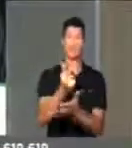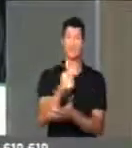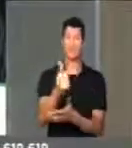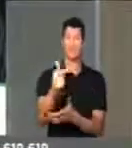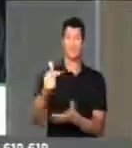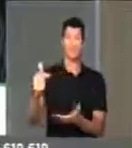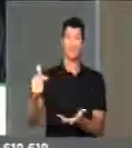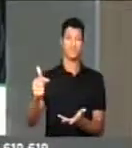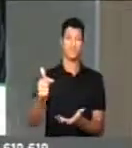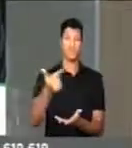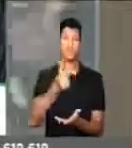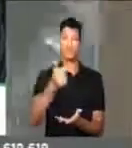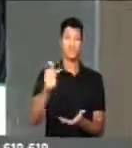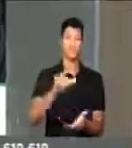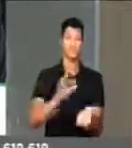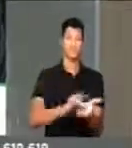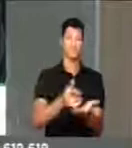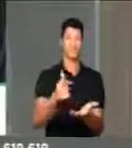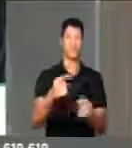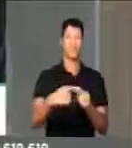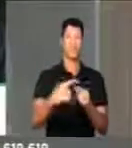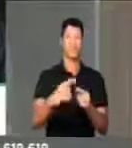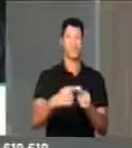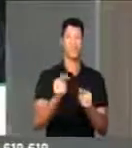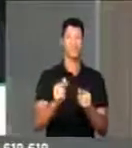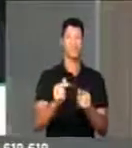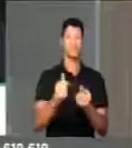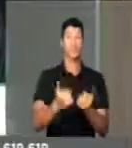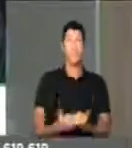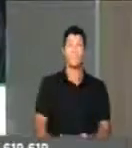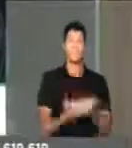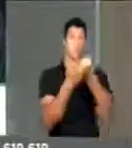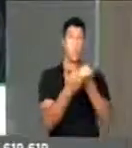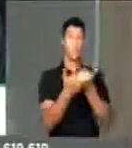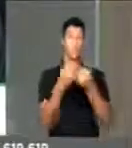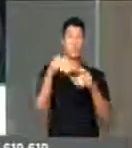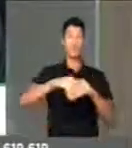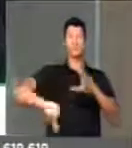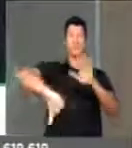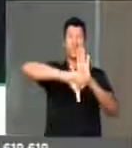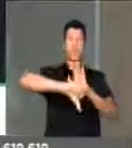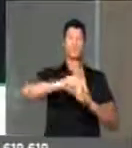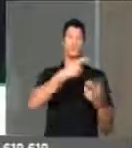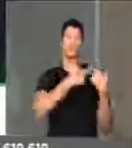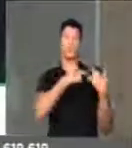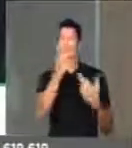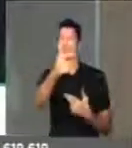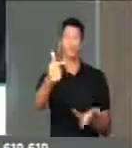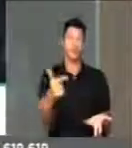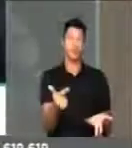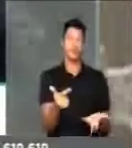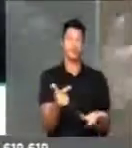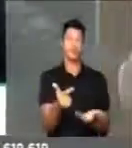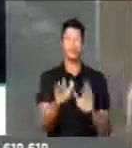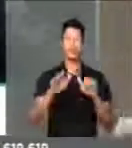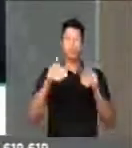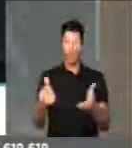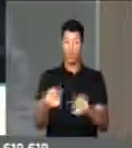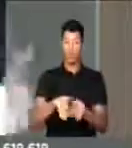legitimidade. Não tem legitimidade porque não se apoia num crime de responsabilidade. E